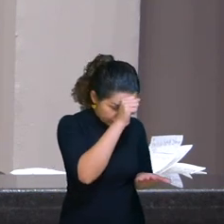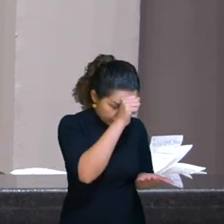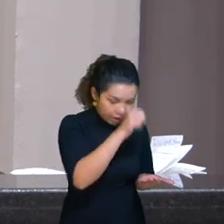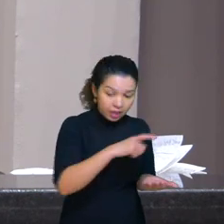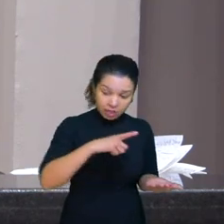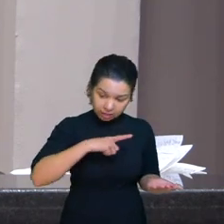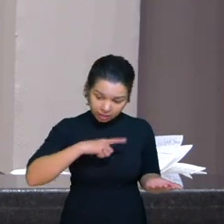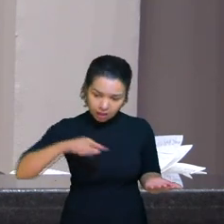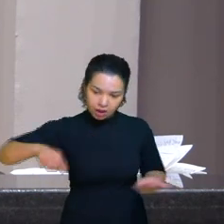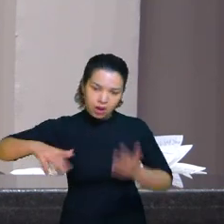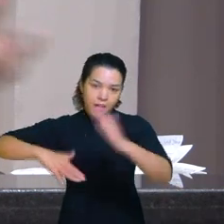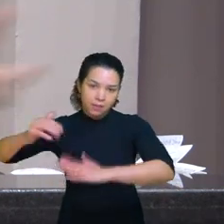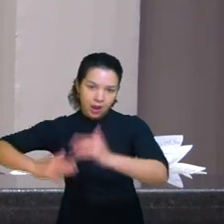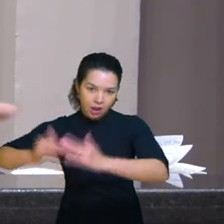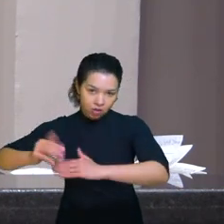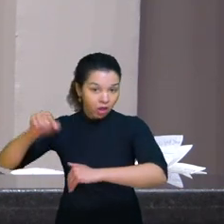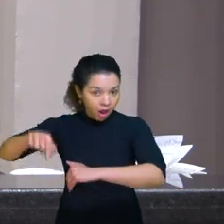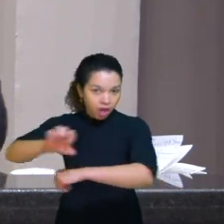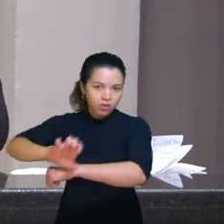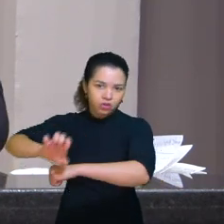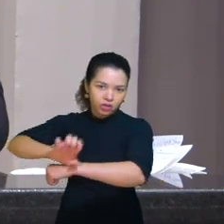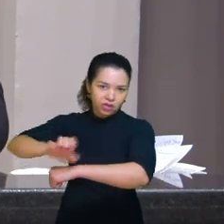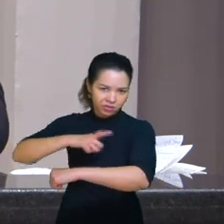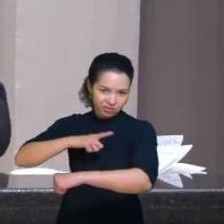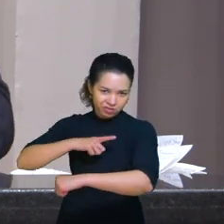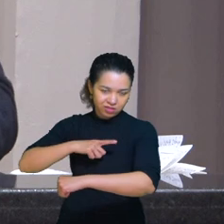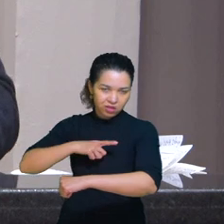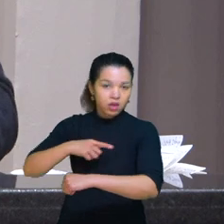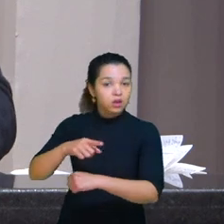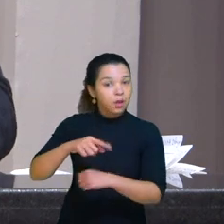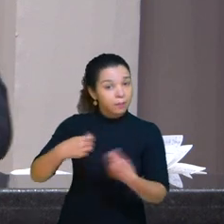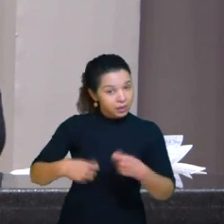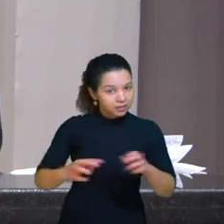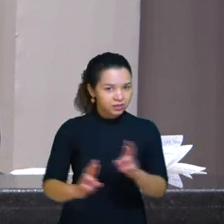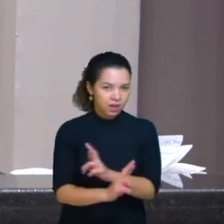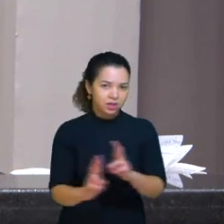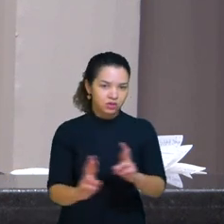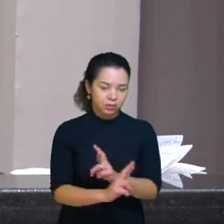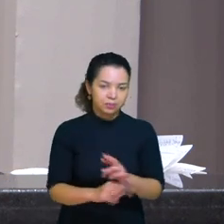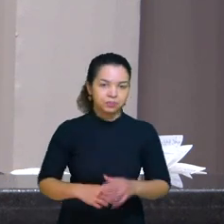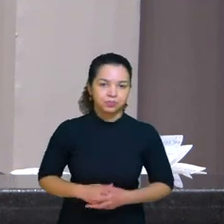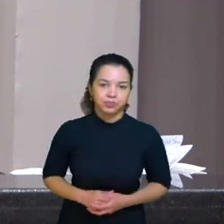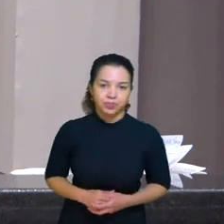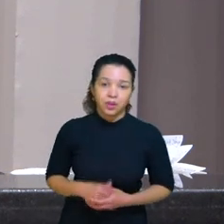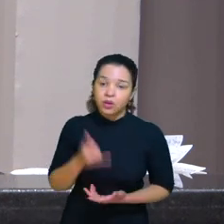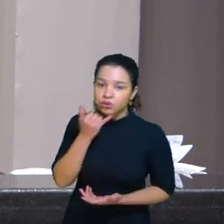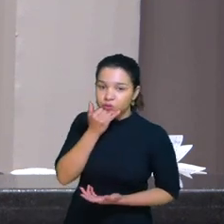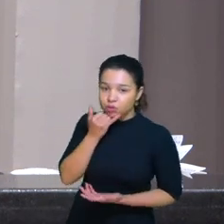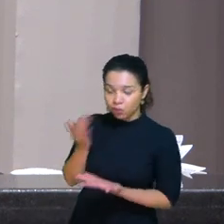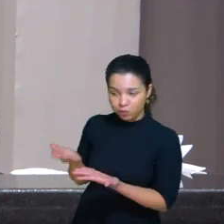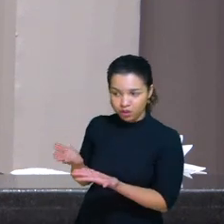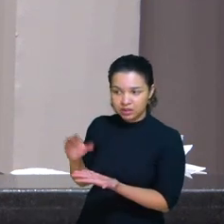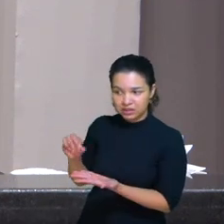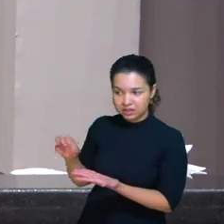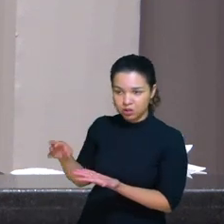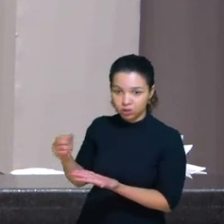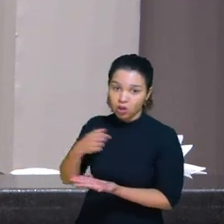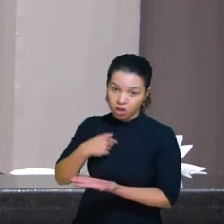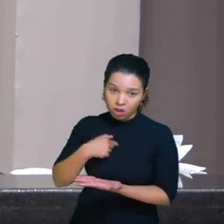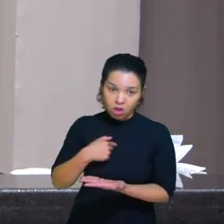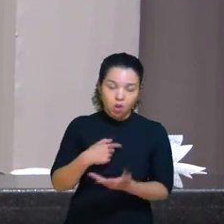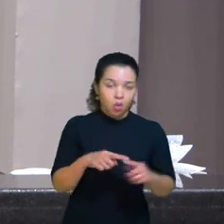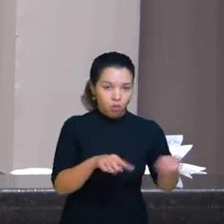contexto educativo E isso nós temos que fazer mas aí o cels me perdoe que eu vou dizer eu sou do departamento de pedagogia são